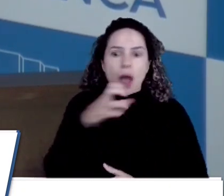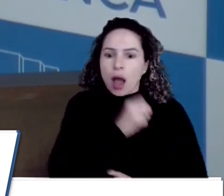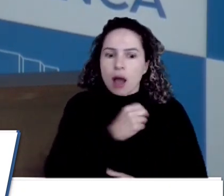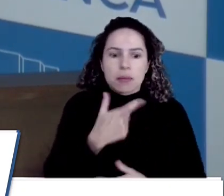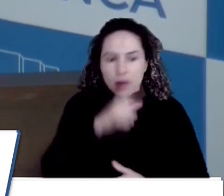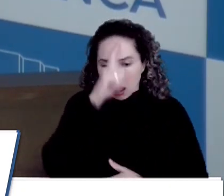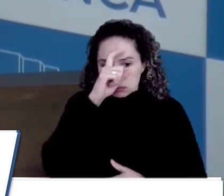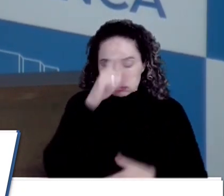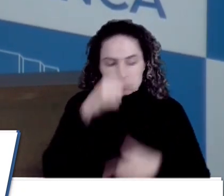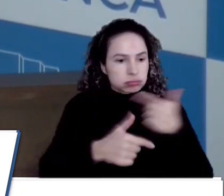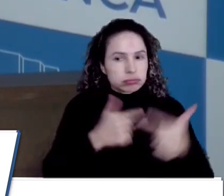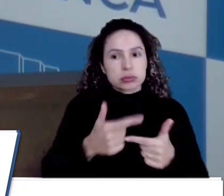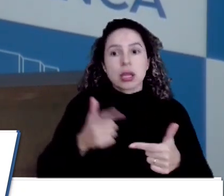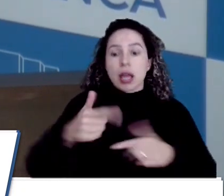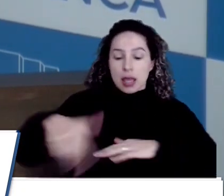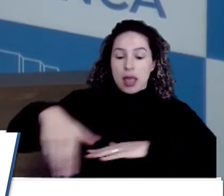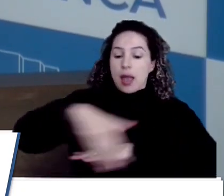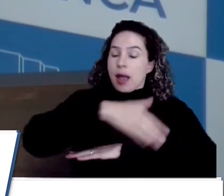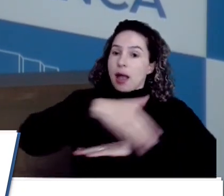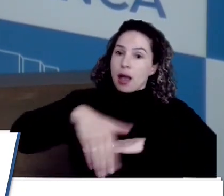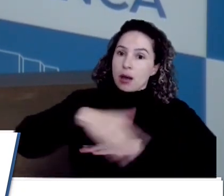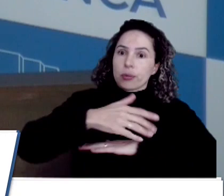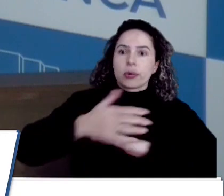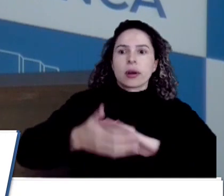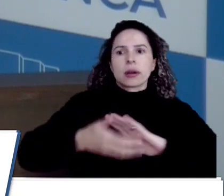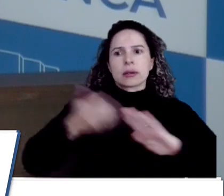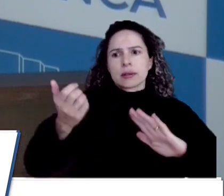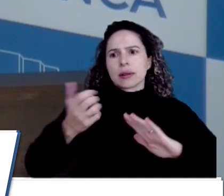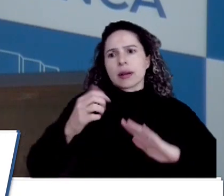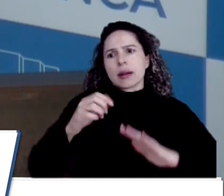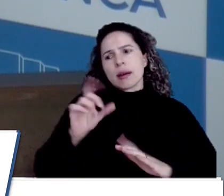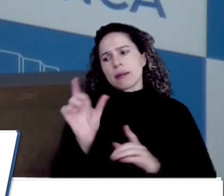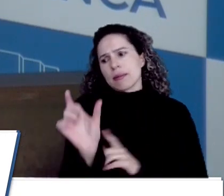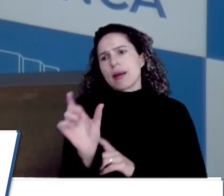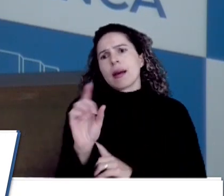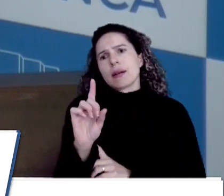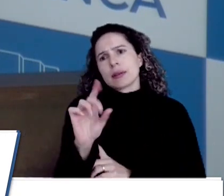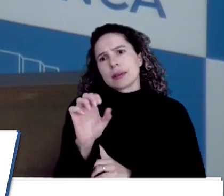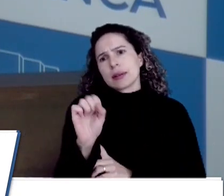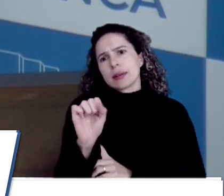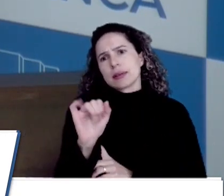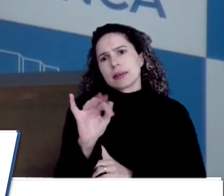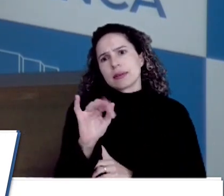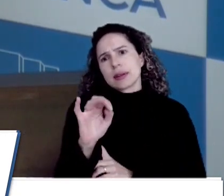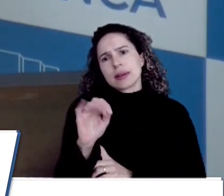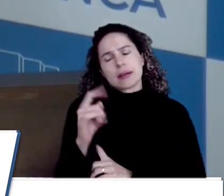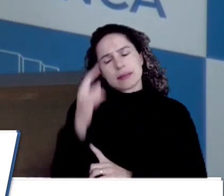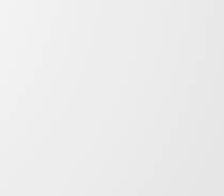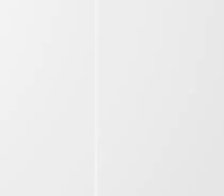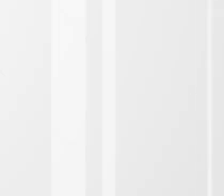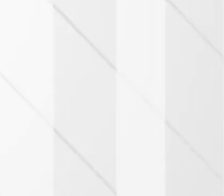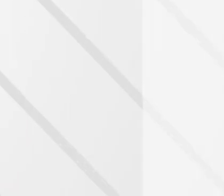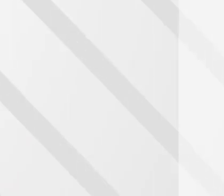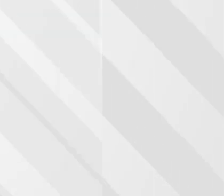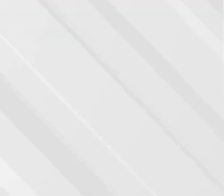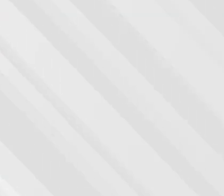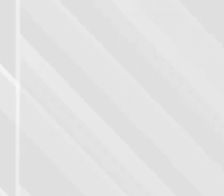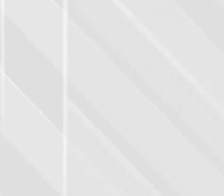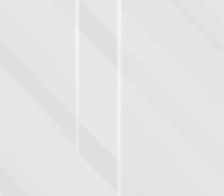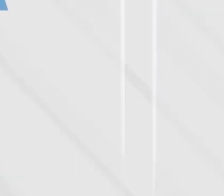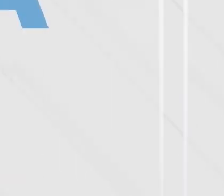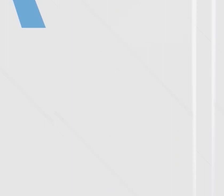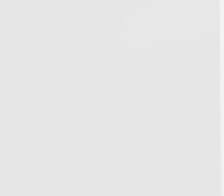E a rua lá, tirar essa desafetação aqui, porque isso aqui eu não estou entendendo, não. Obrigado.